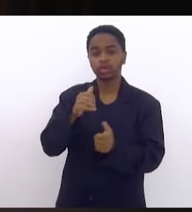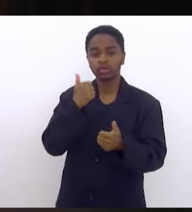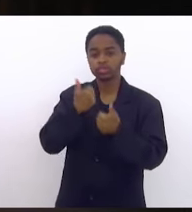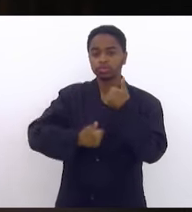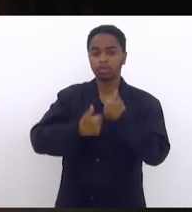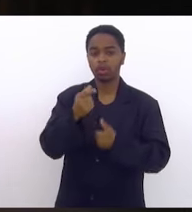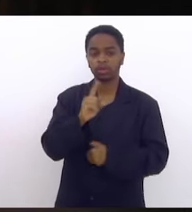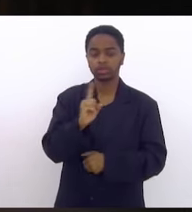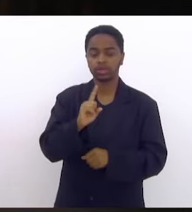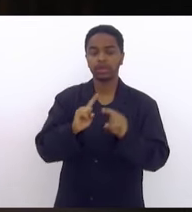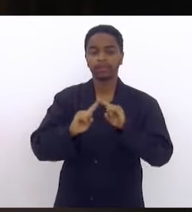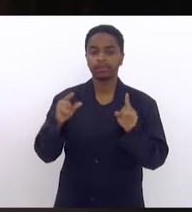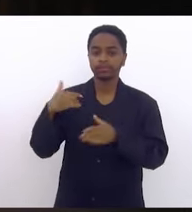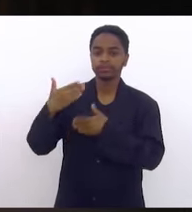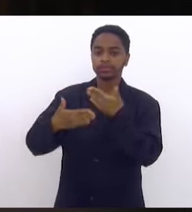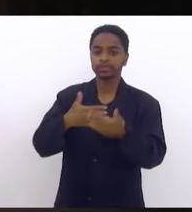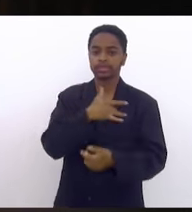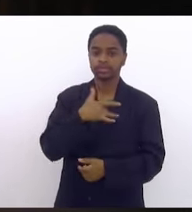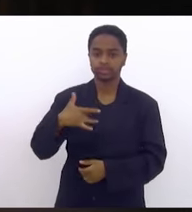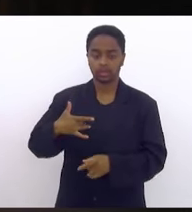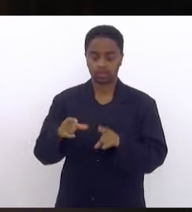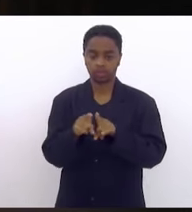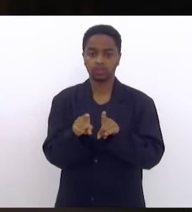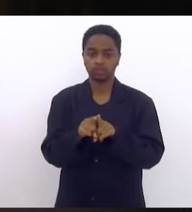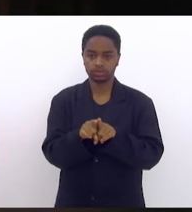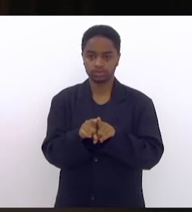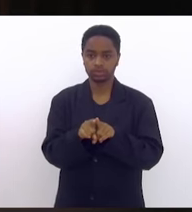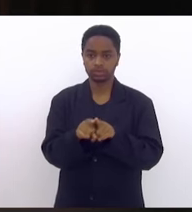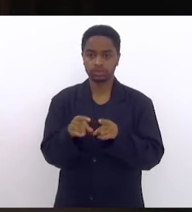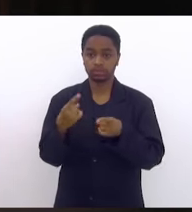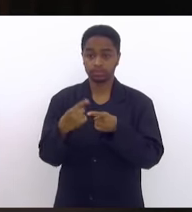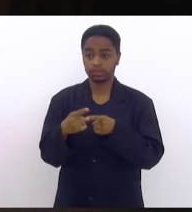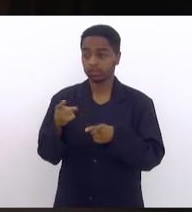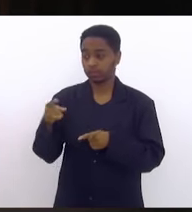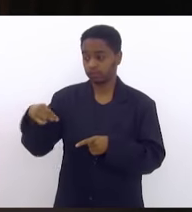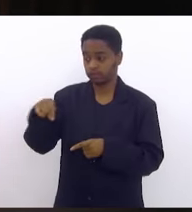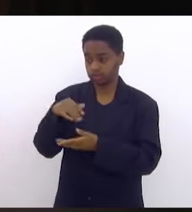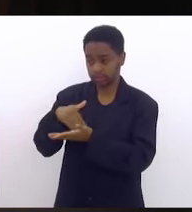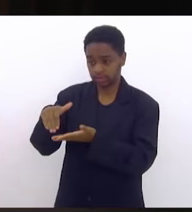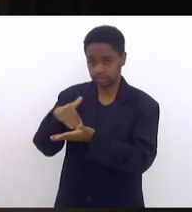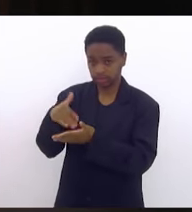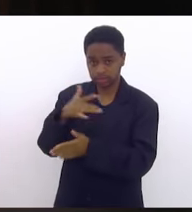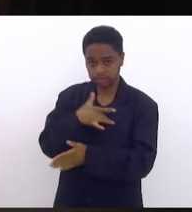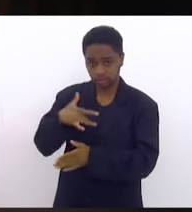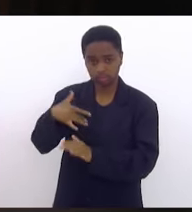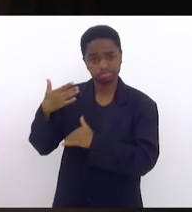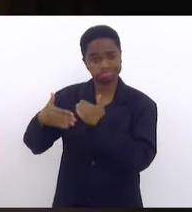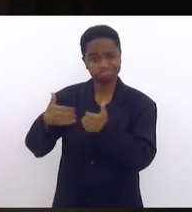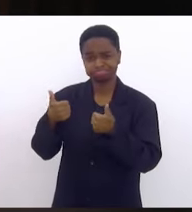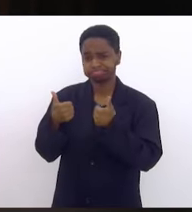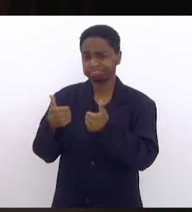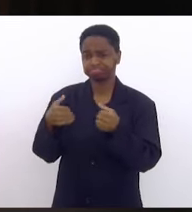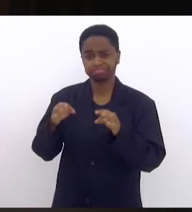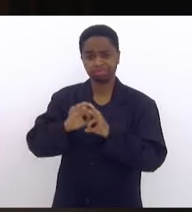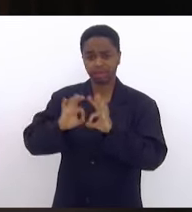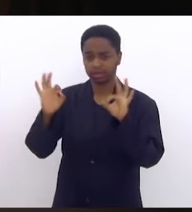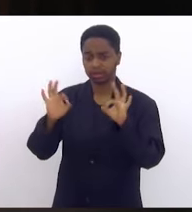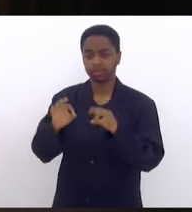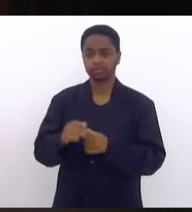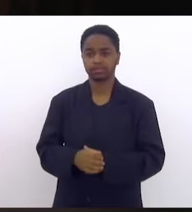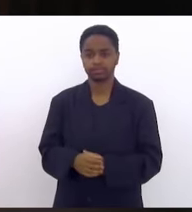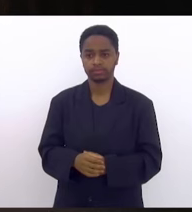o crescimento na saúde do Dr. Maia e do Dr. Lucas, a qual o senhor vem desenvolvendo brilhantemente na Praia do